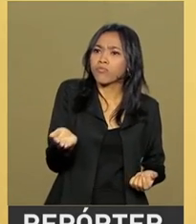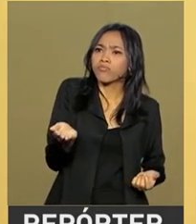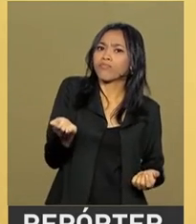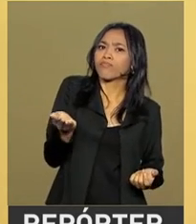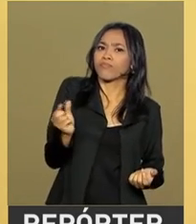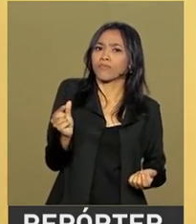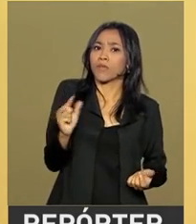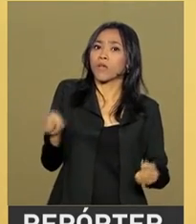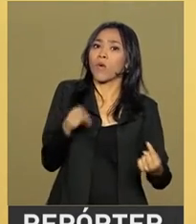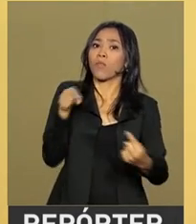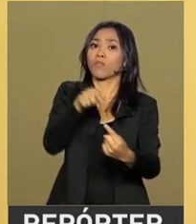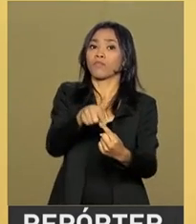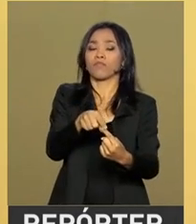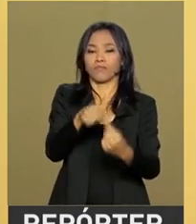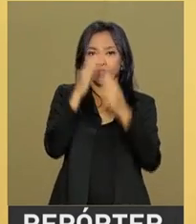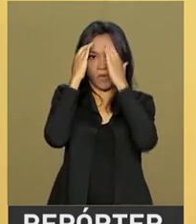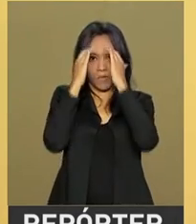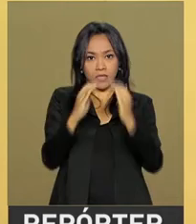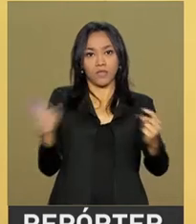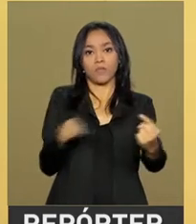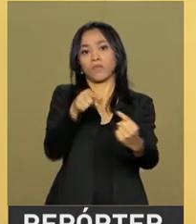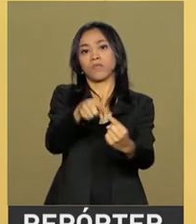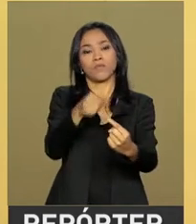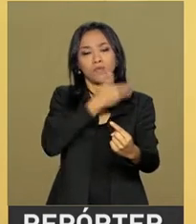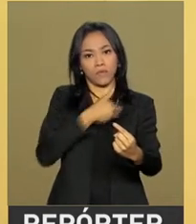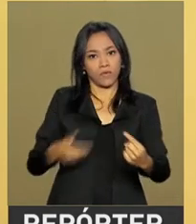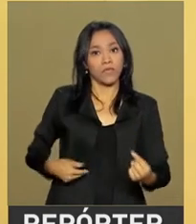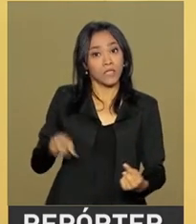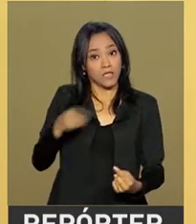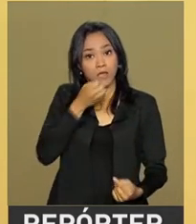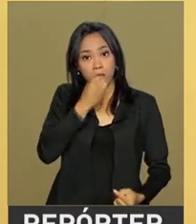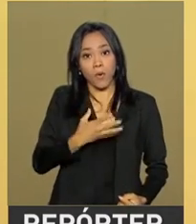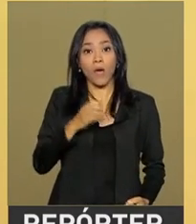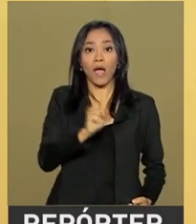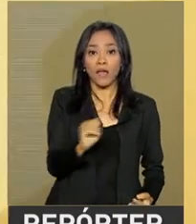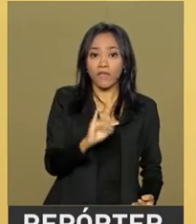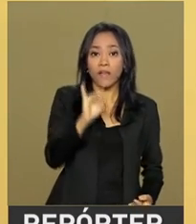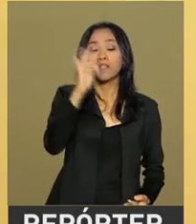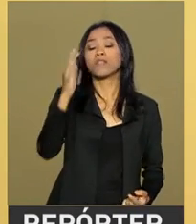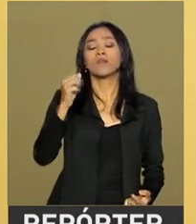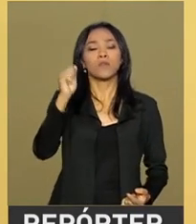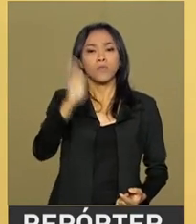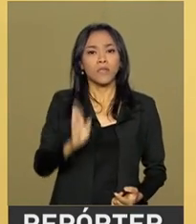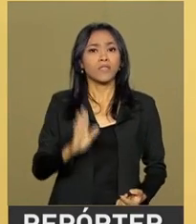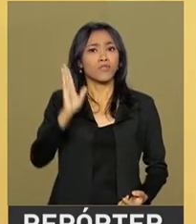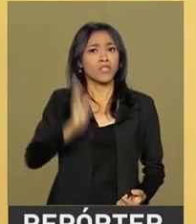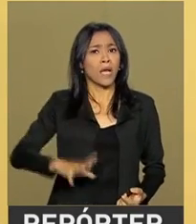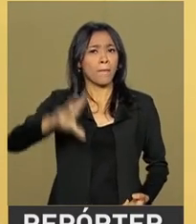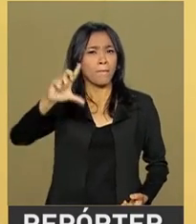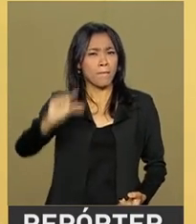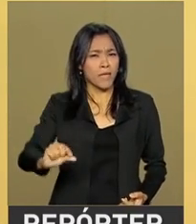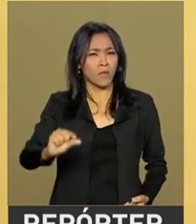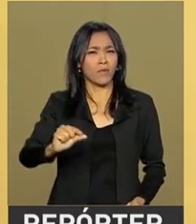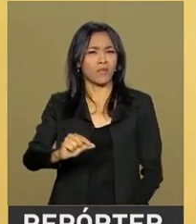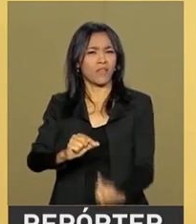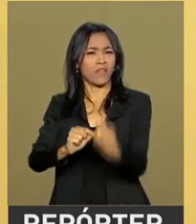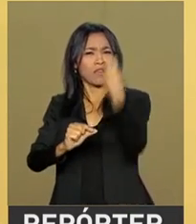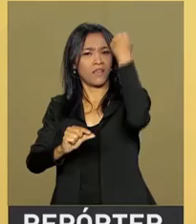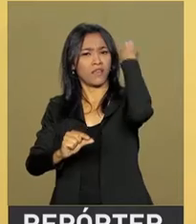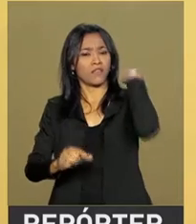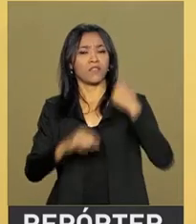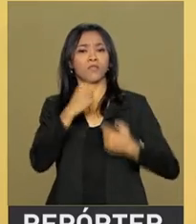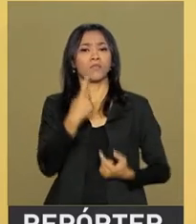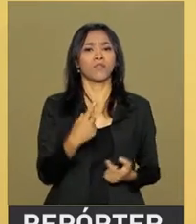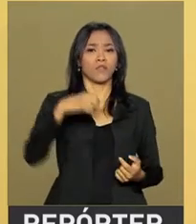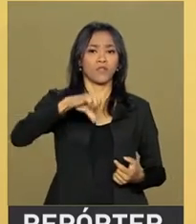da meta, inclusive, o que é bom, né? A inflação brasileira já foi a menor desde